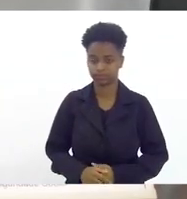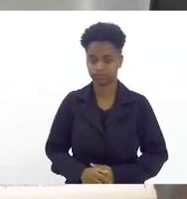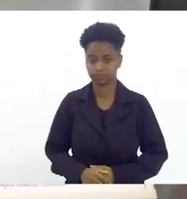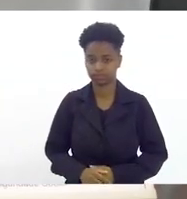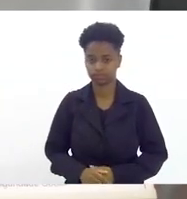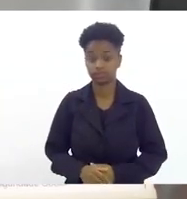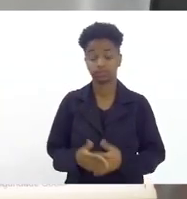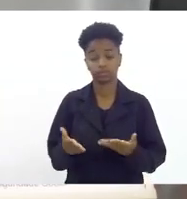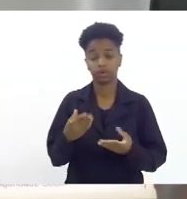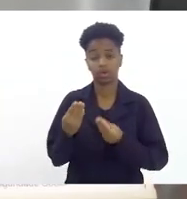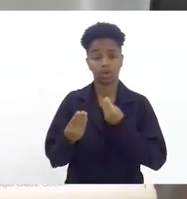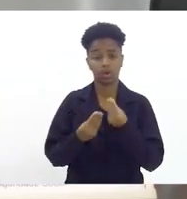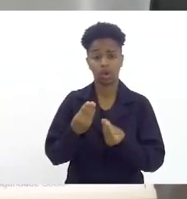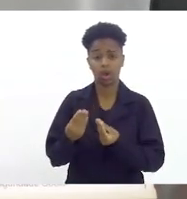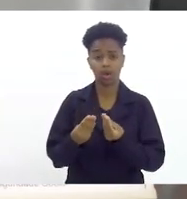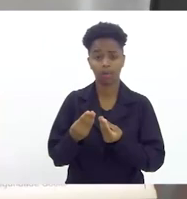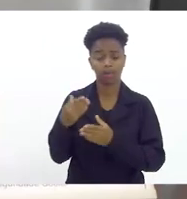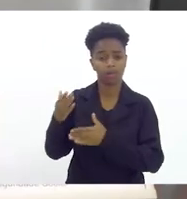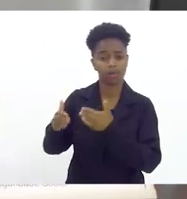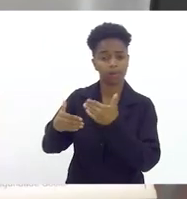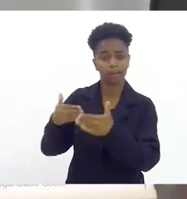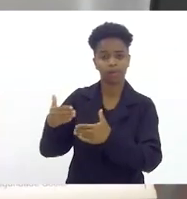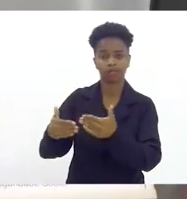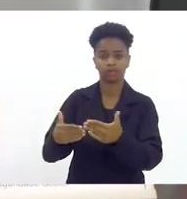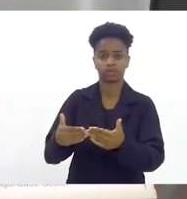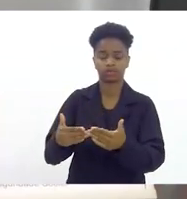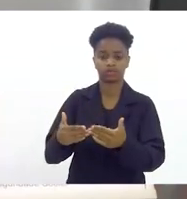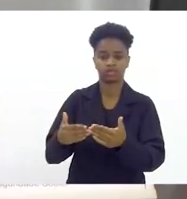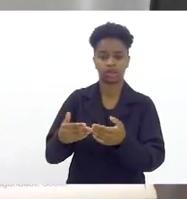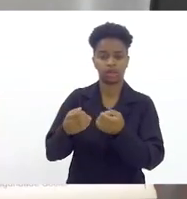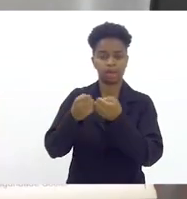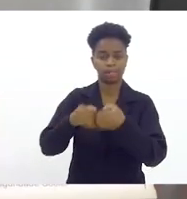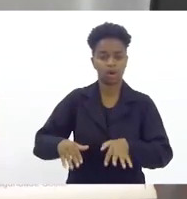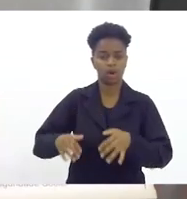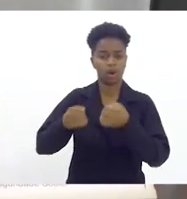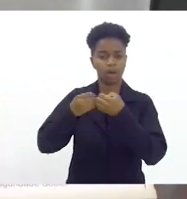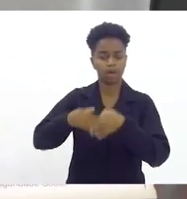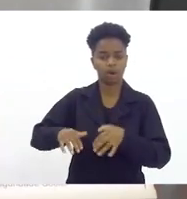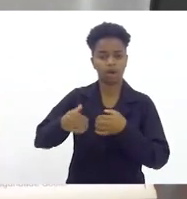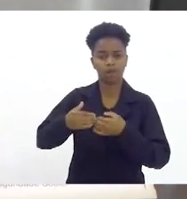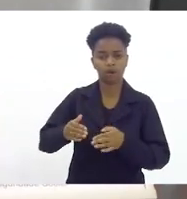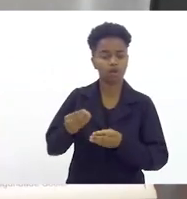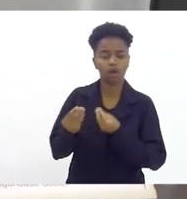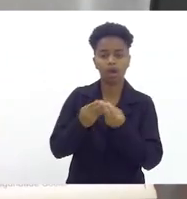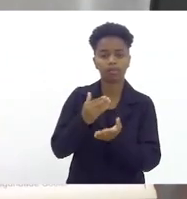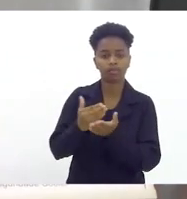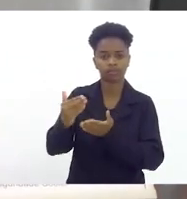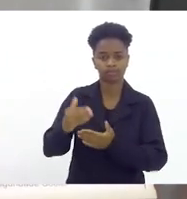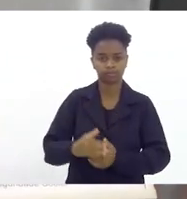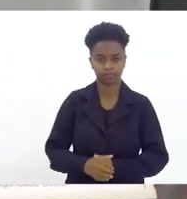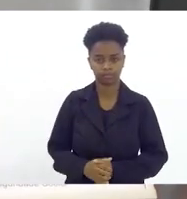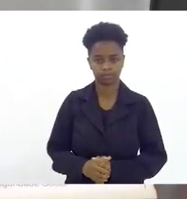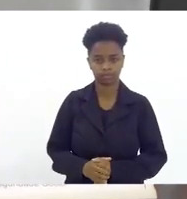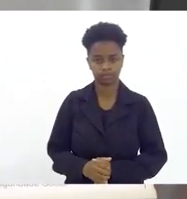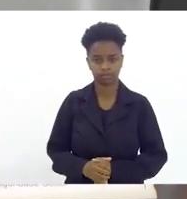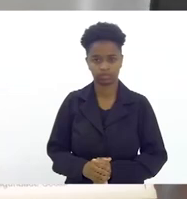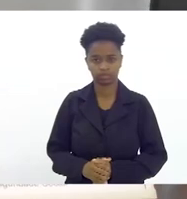e como é que o processo de desmonte se inicia